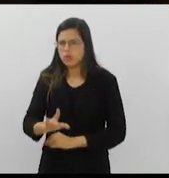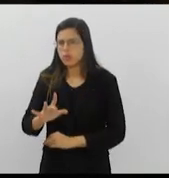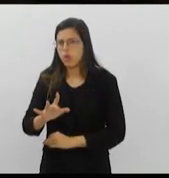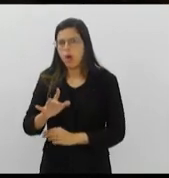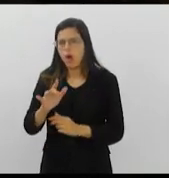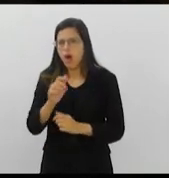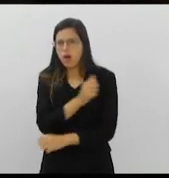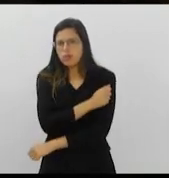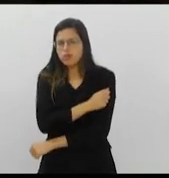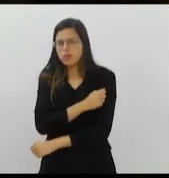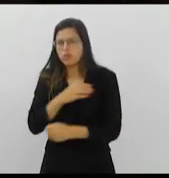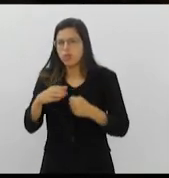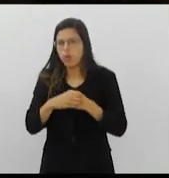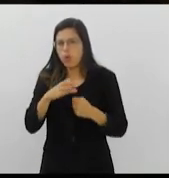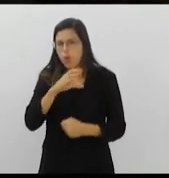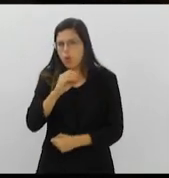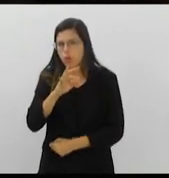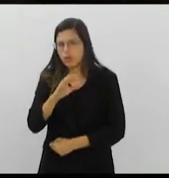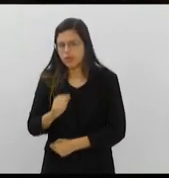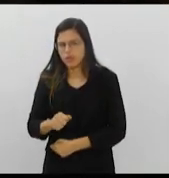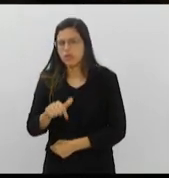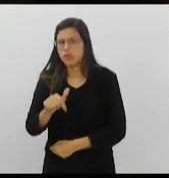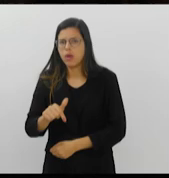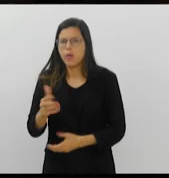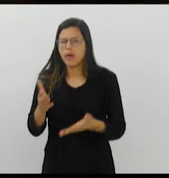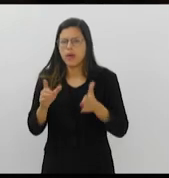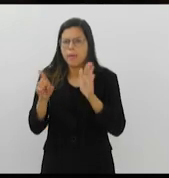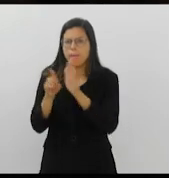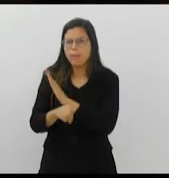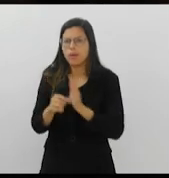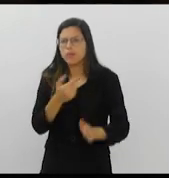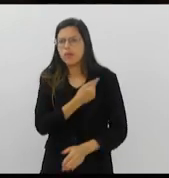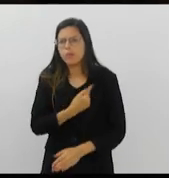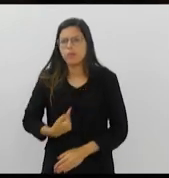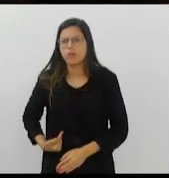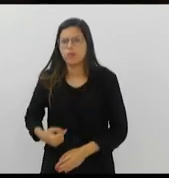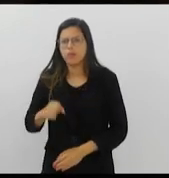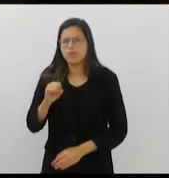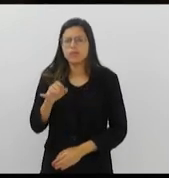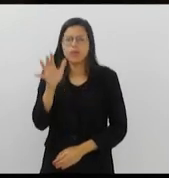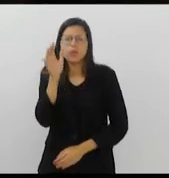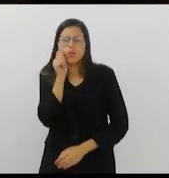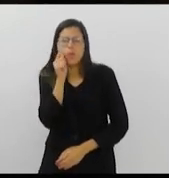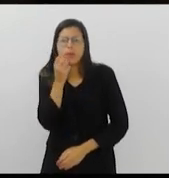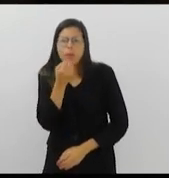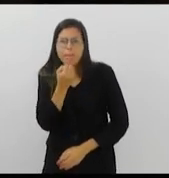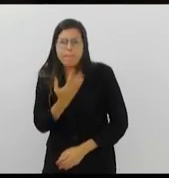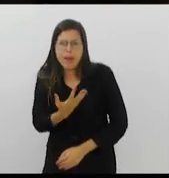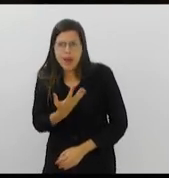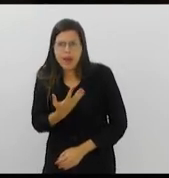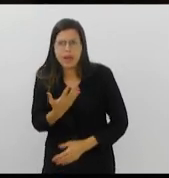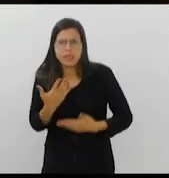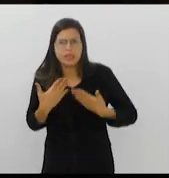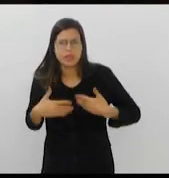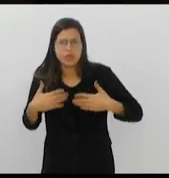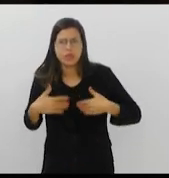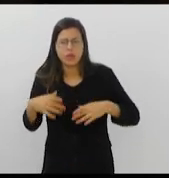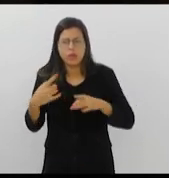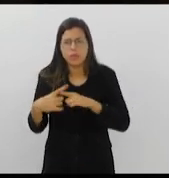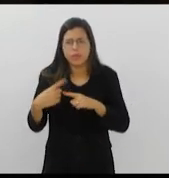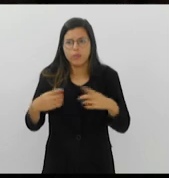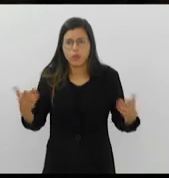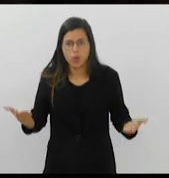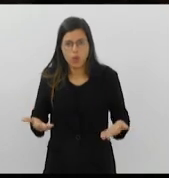cotistas. Eu quero aqui perguntar para o governador se ele tem dormido bem, se ele tem dormido tranquilo, porque hoje